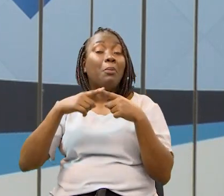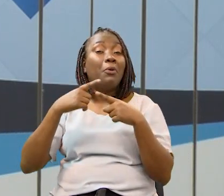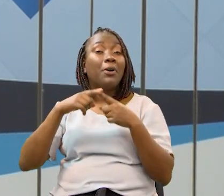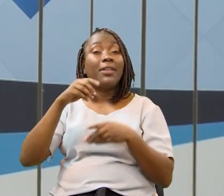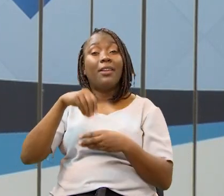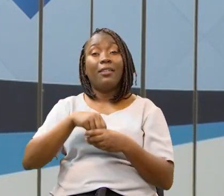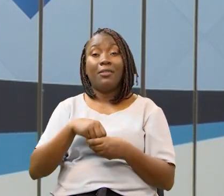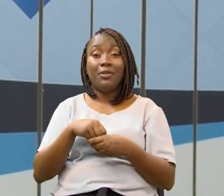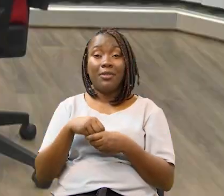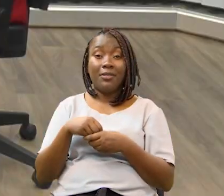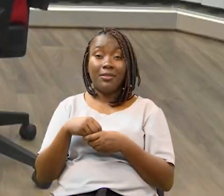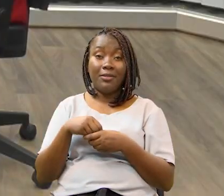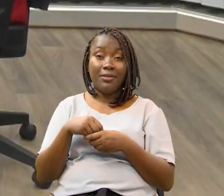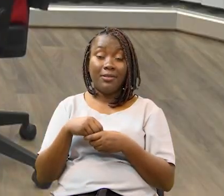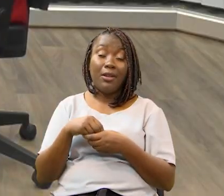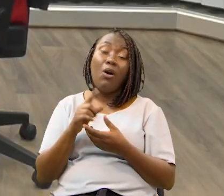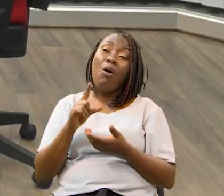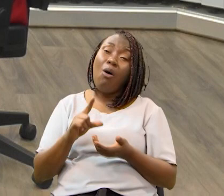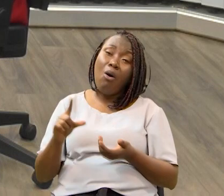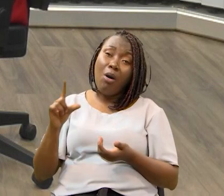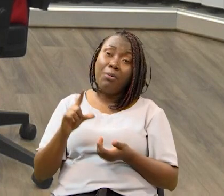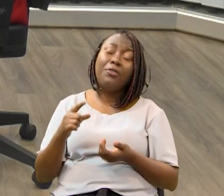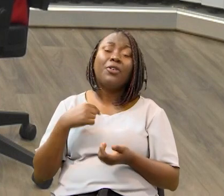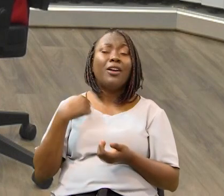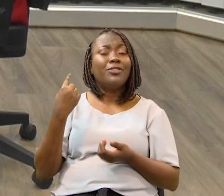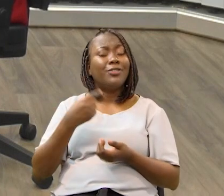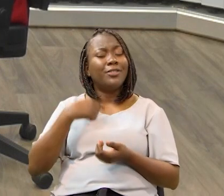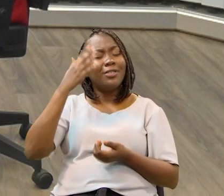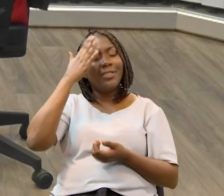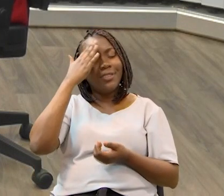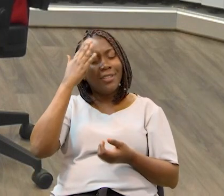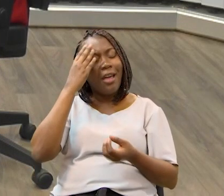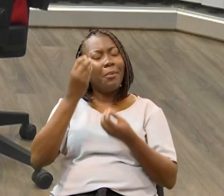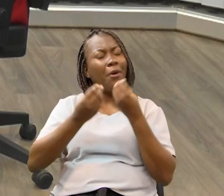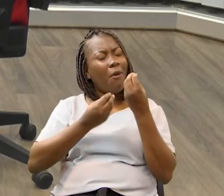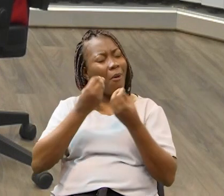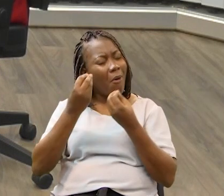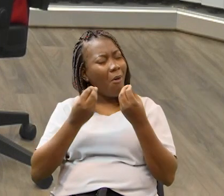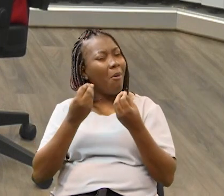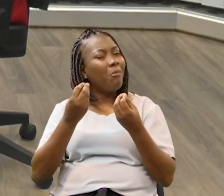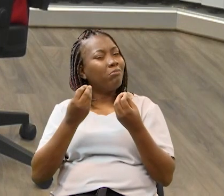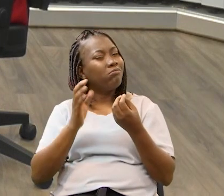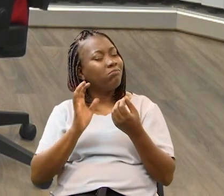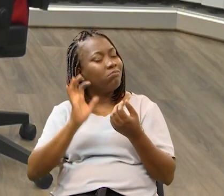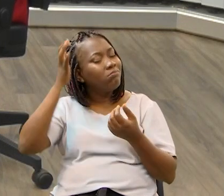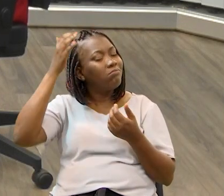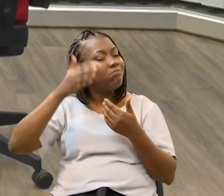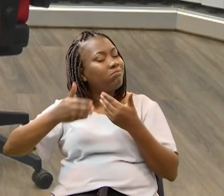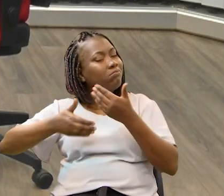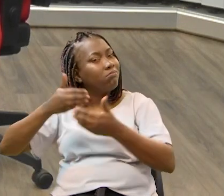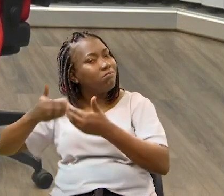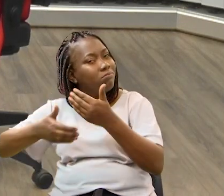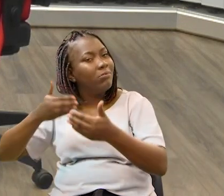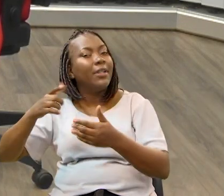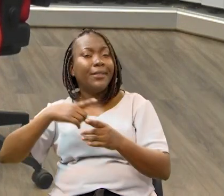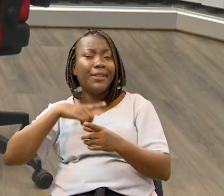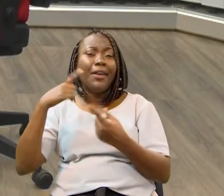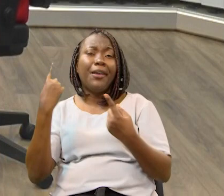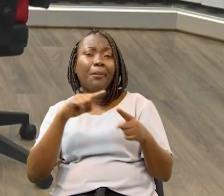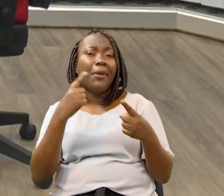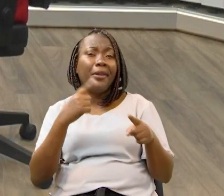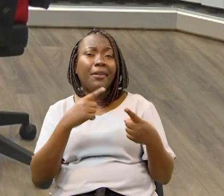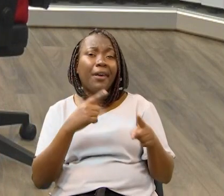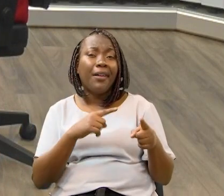está ali dentro. Exato, né? Claro. E óbvio que a gente sabe como que são as coisas, né? De fato, existe